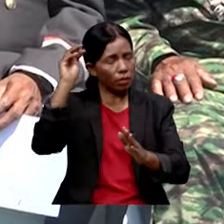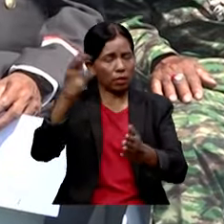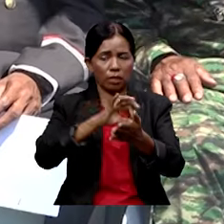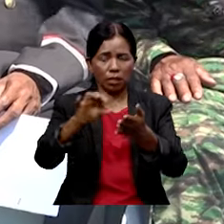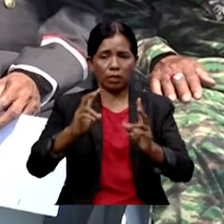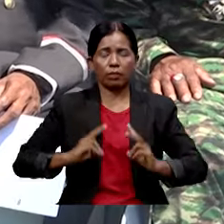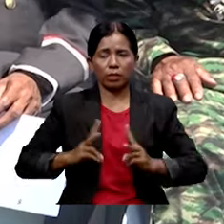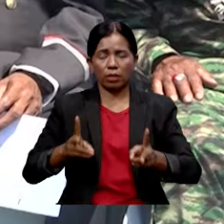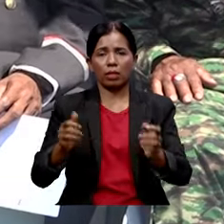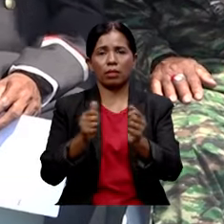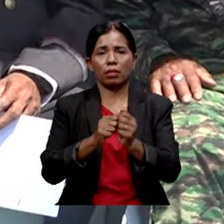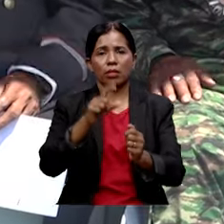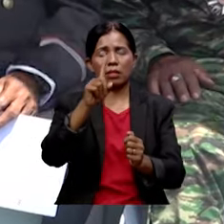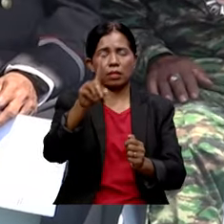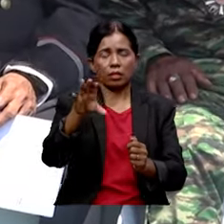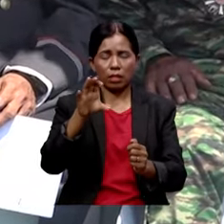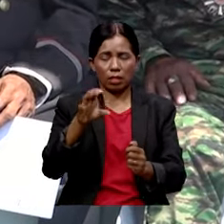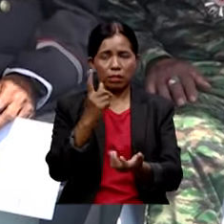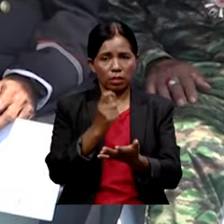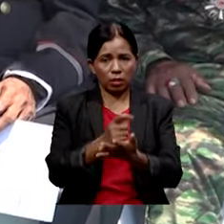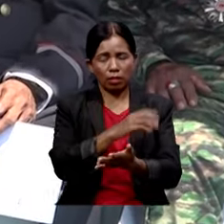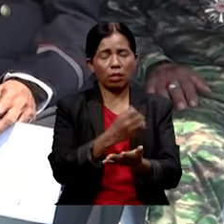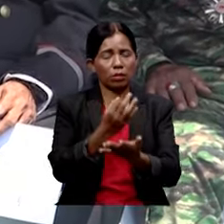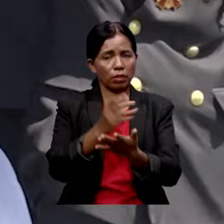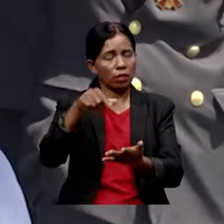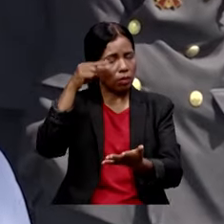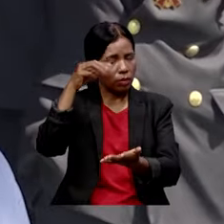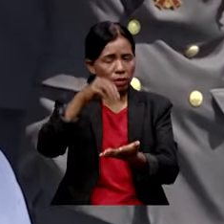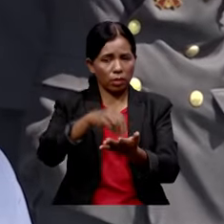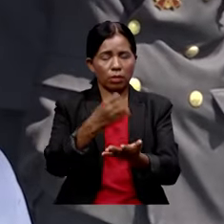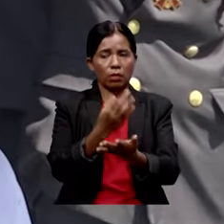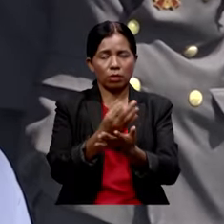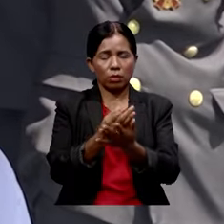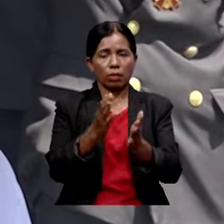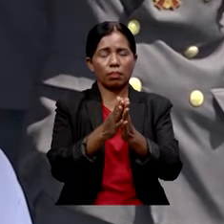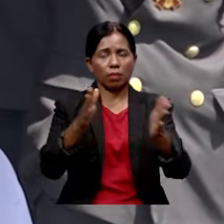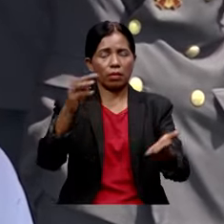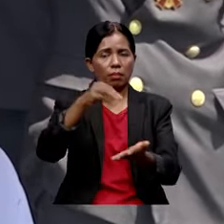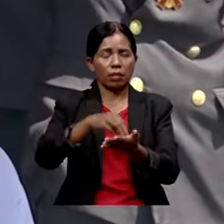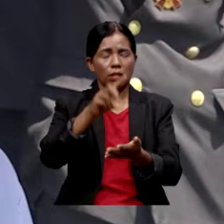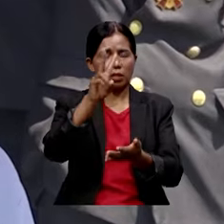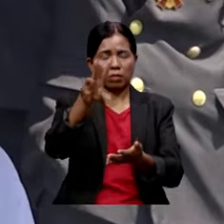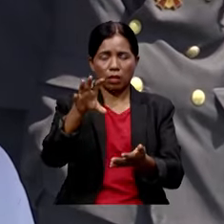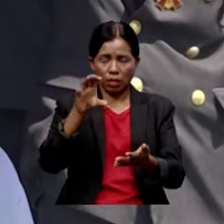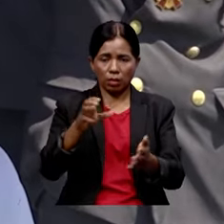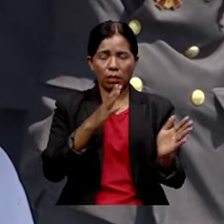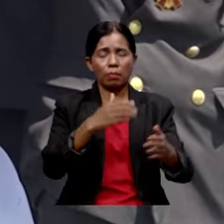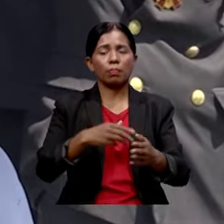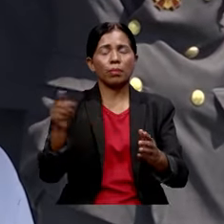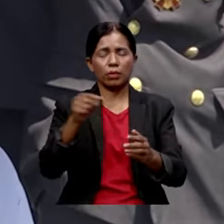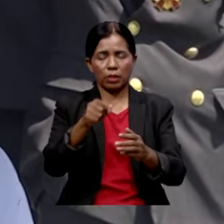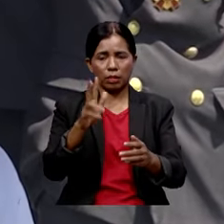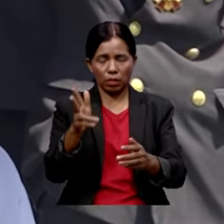ona veterano Rihun Atos de Resin, no NE, orçamento do governo propõe o montante 1.000.000 Atos Rua Resin, porcento tolo